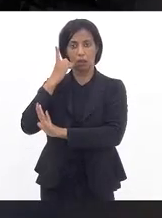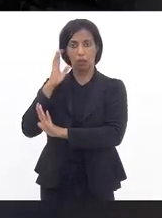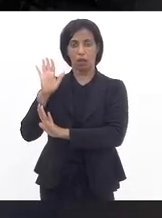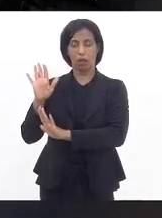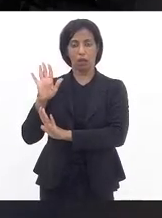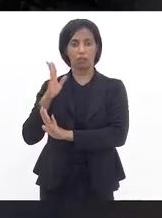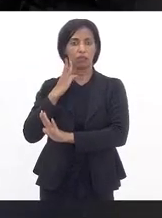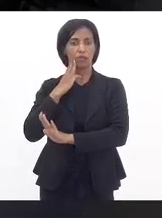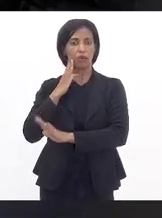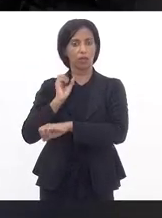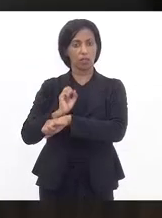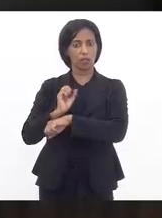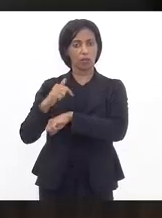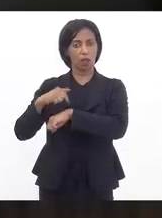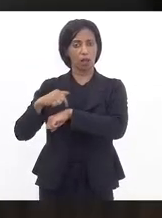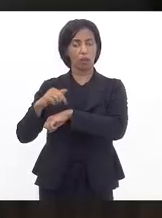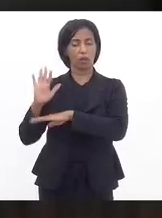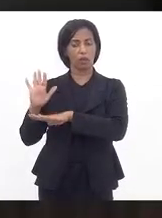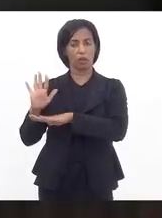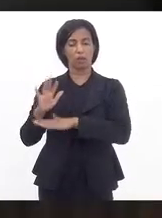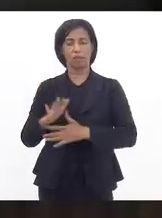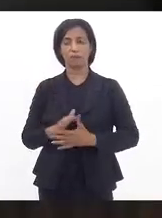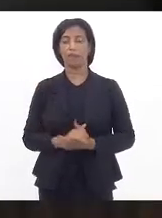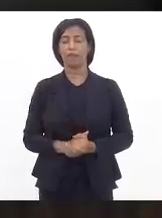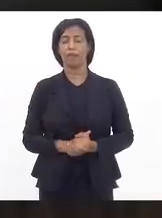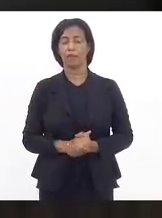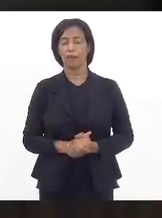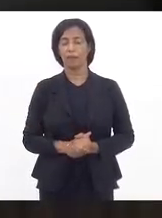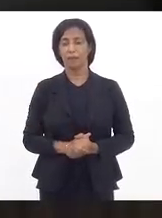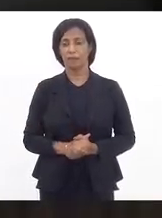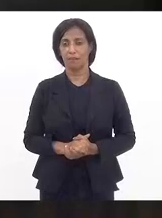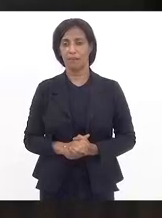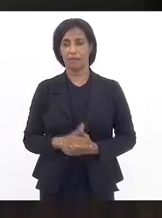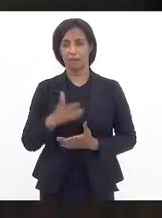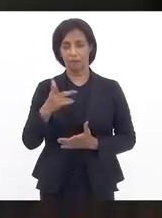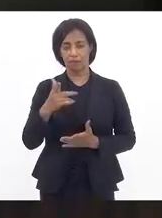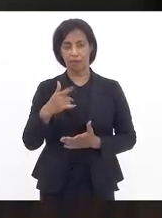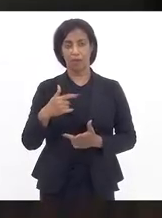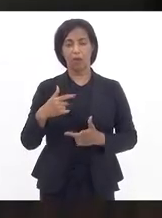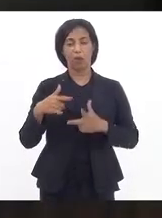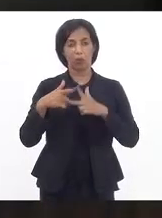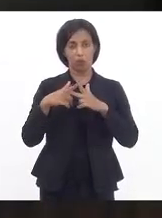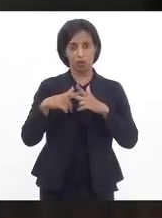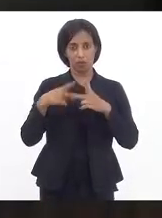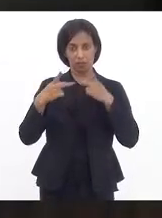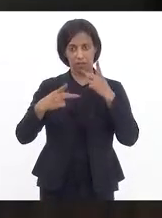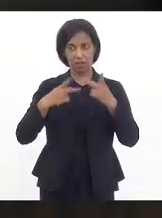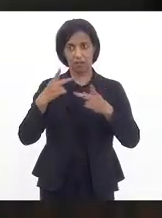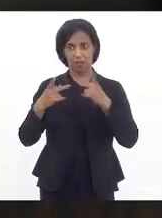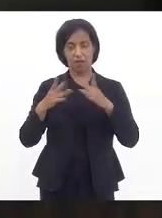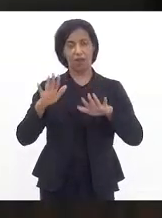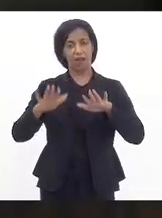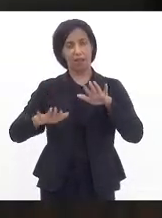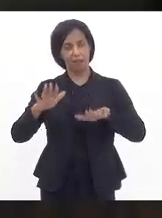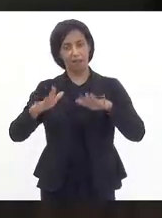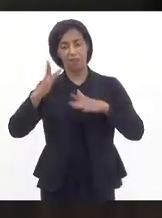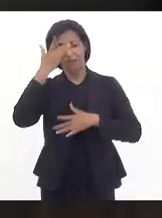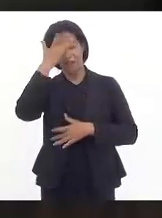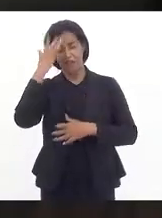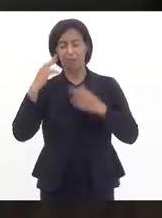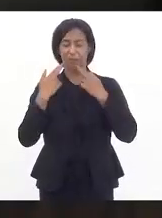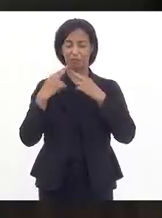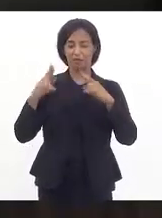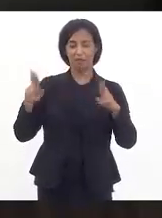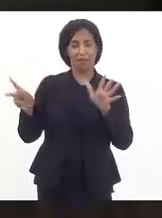seu tempo tá no aguardo para fala é fazendo a correção apesar de pessoal me